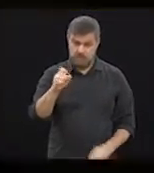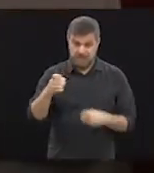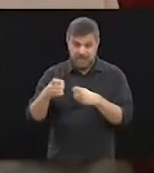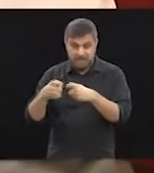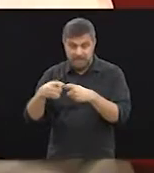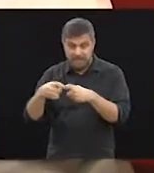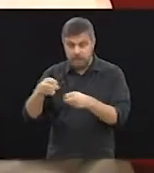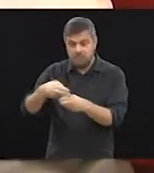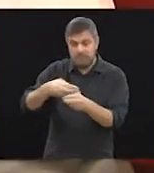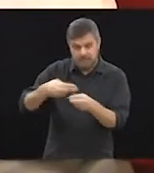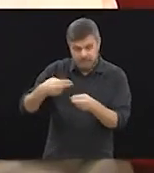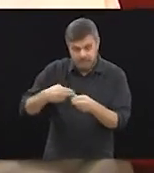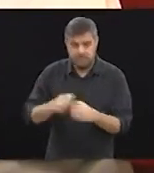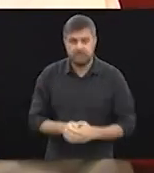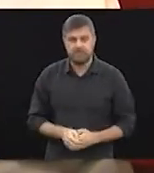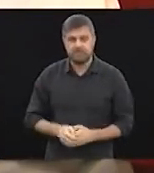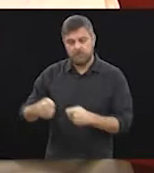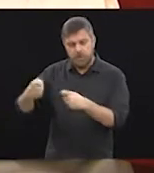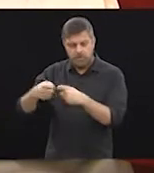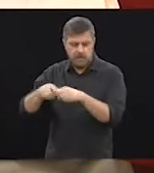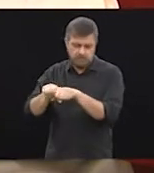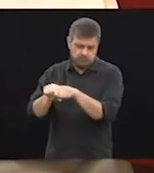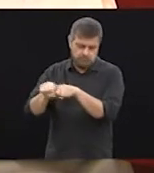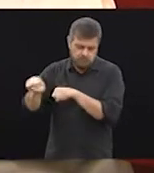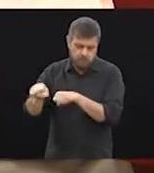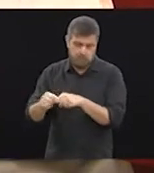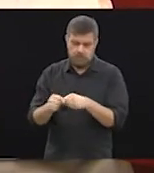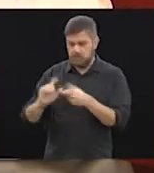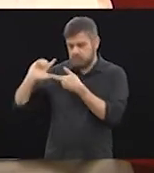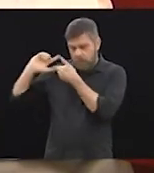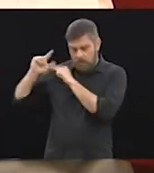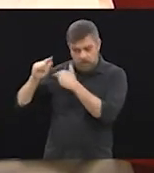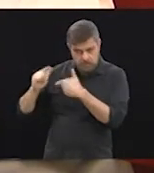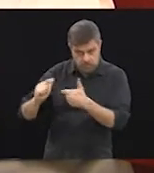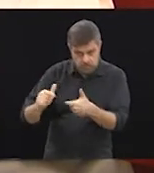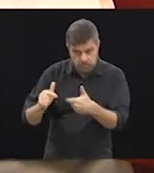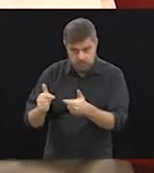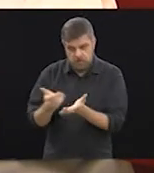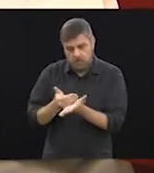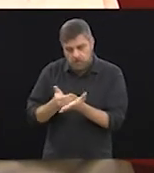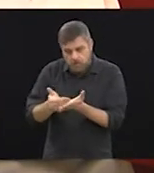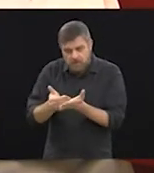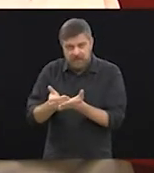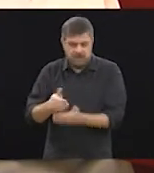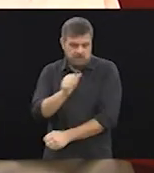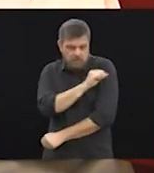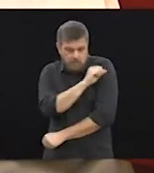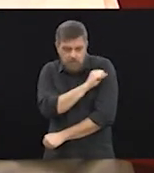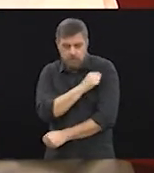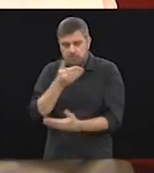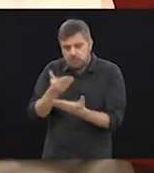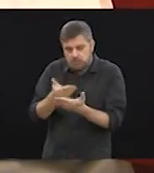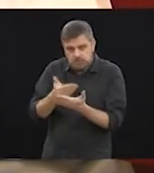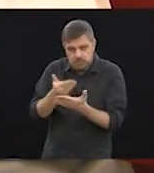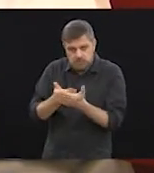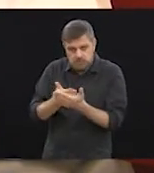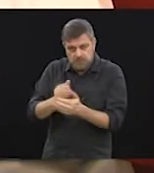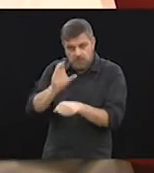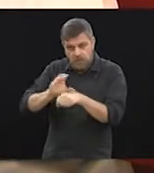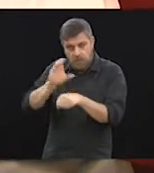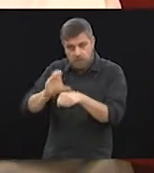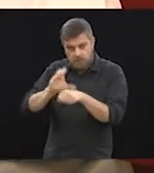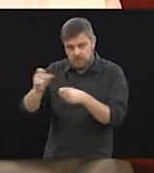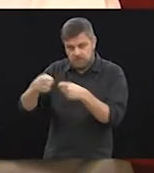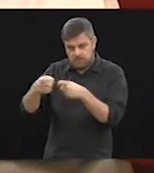Unicamp. Um ortopedista, ele tem a formação tradicional na sua fase inicial de vida como estudante de